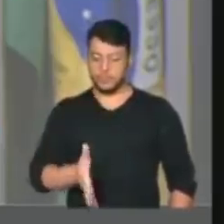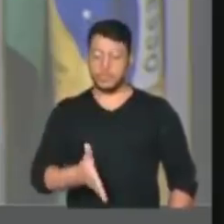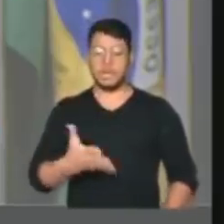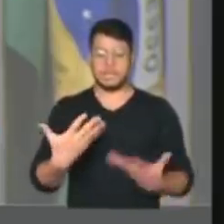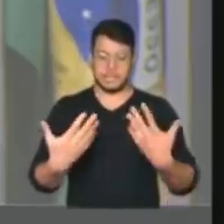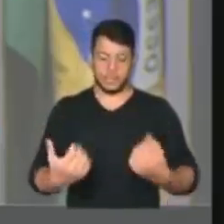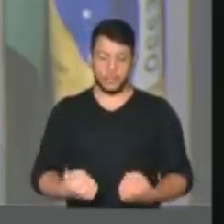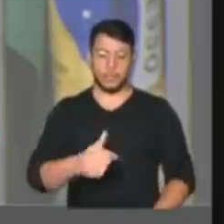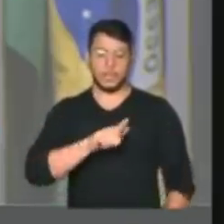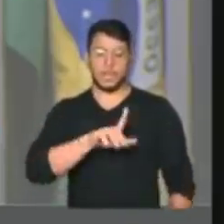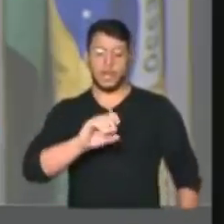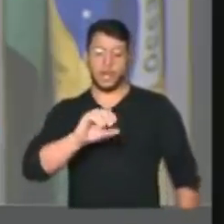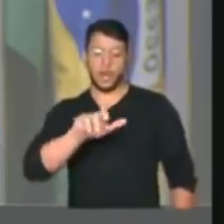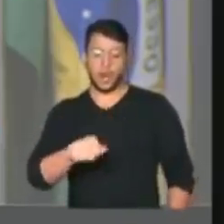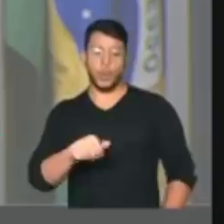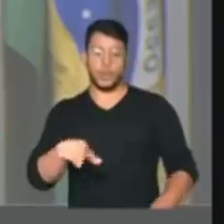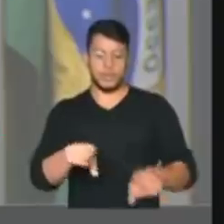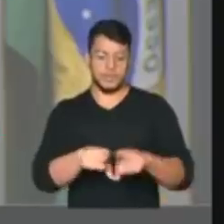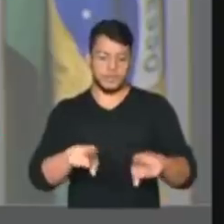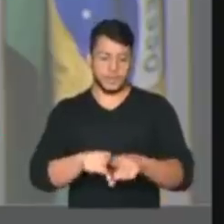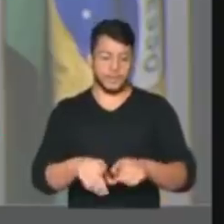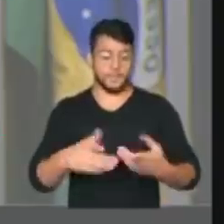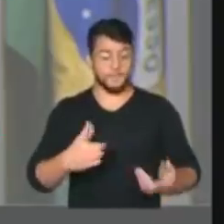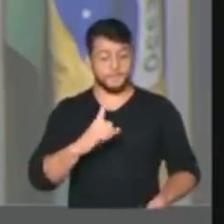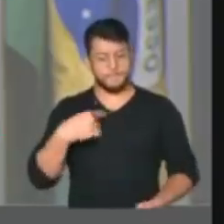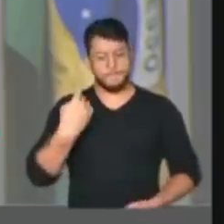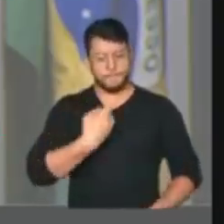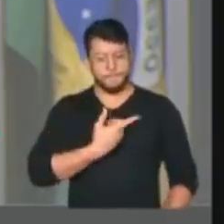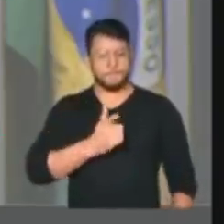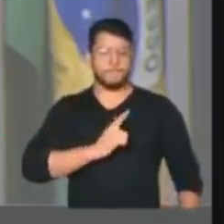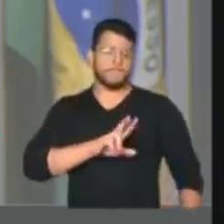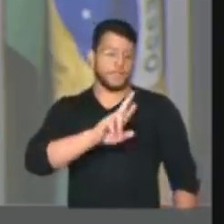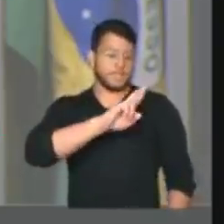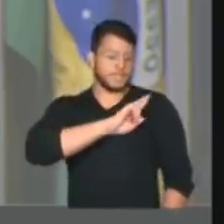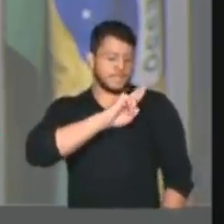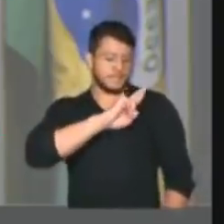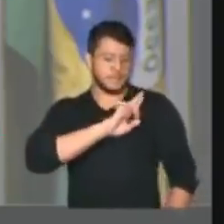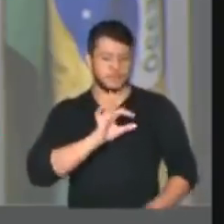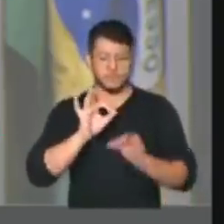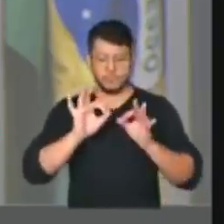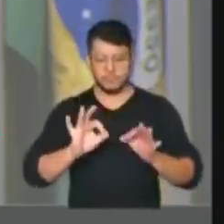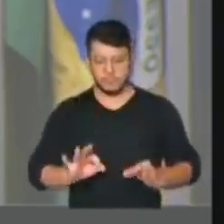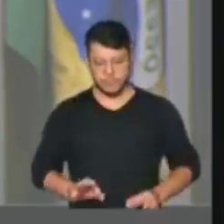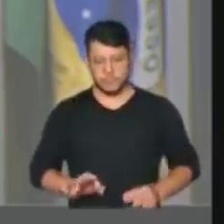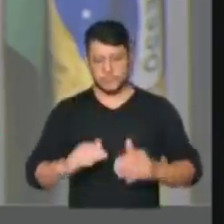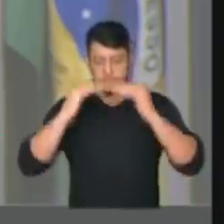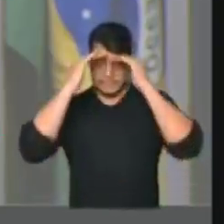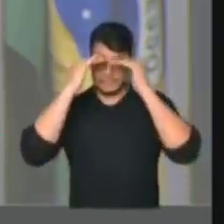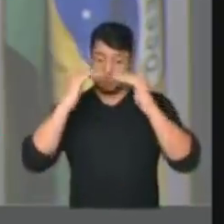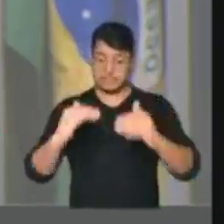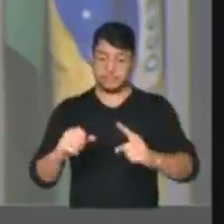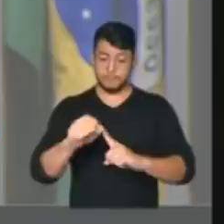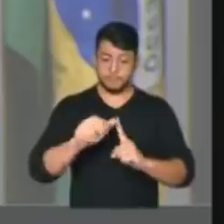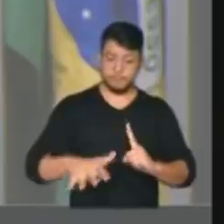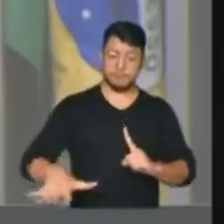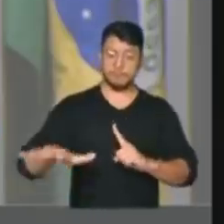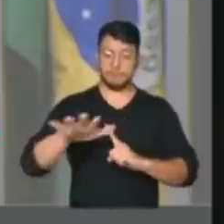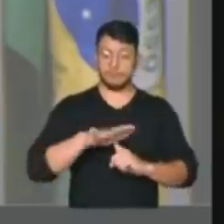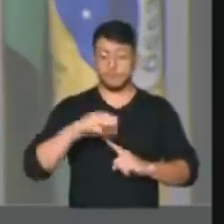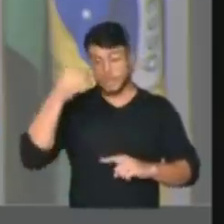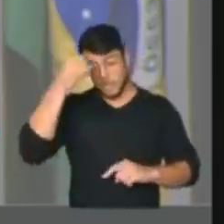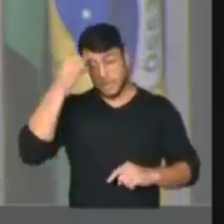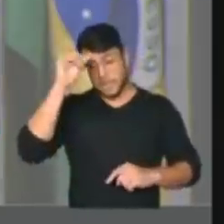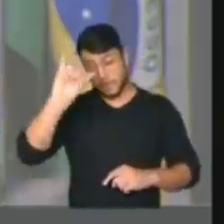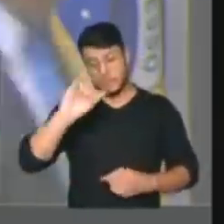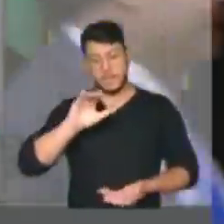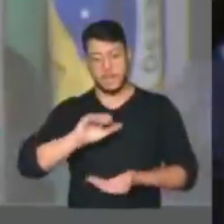portanto parlamento responde com responsabilidade com altivez às demandas da sociedade para que não haja o aumento